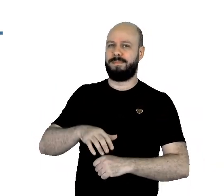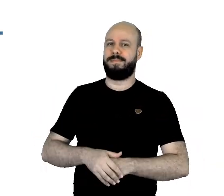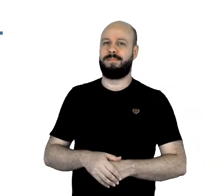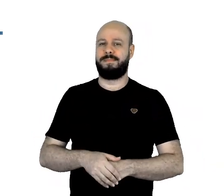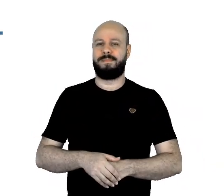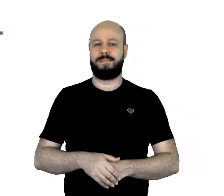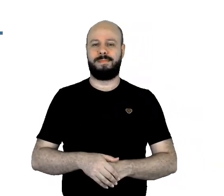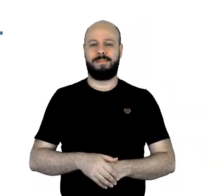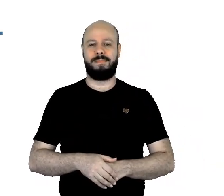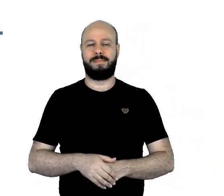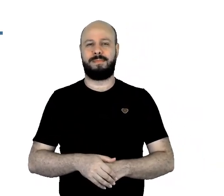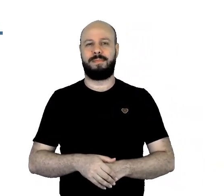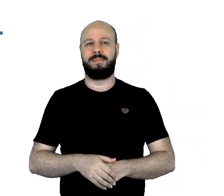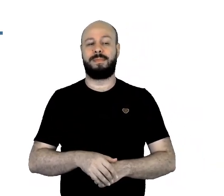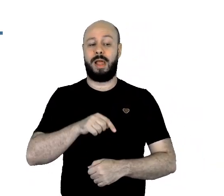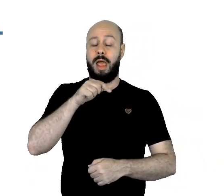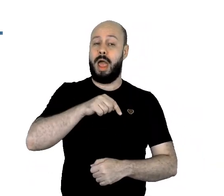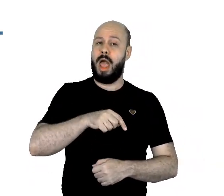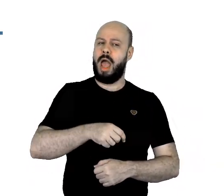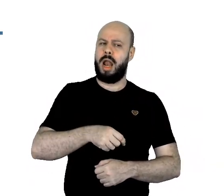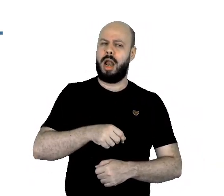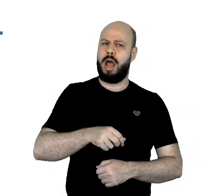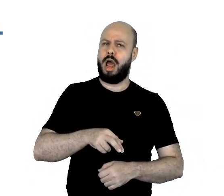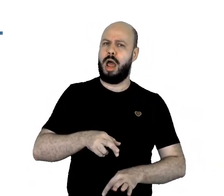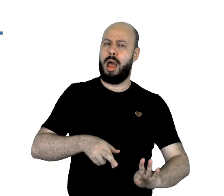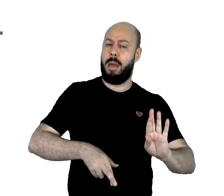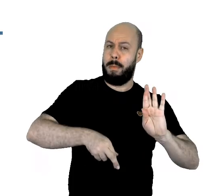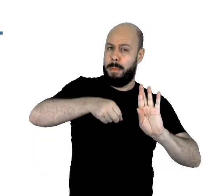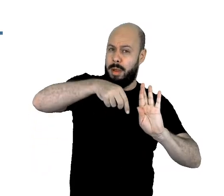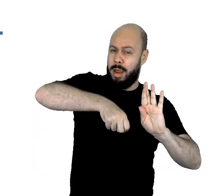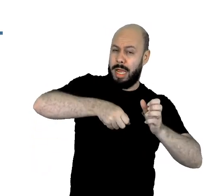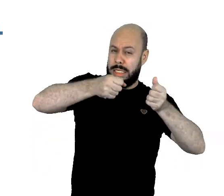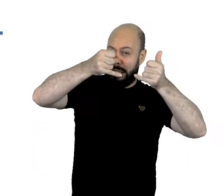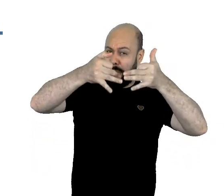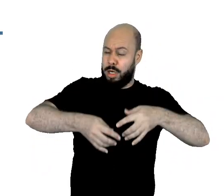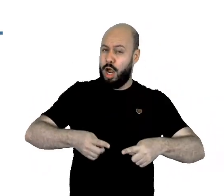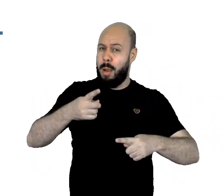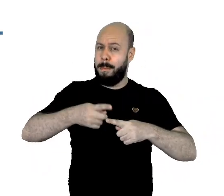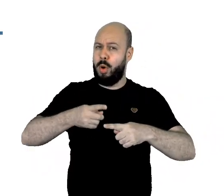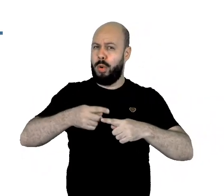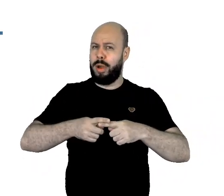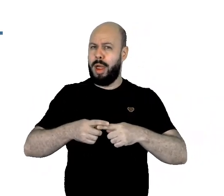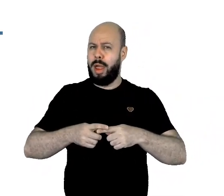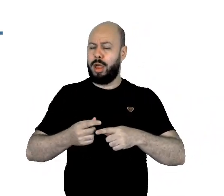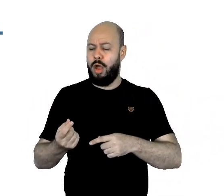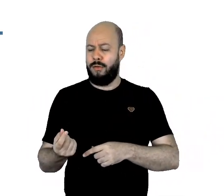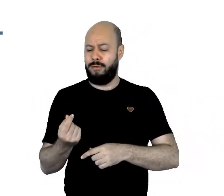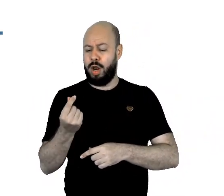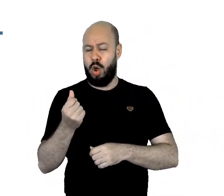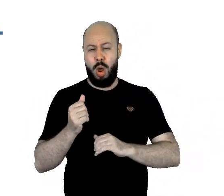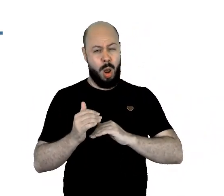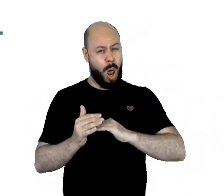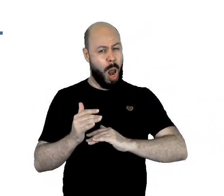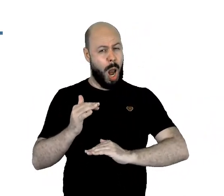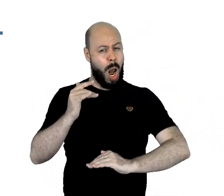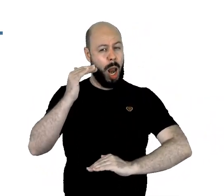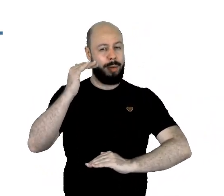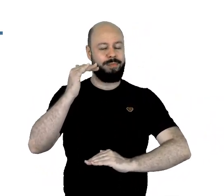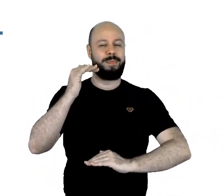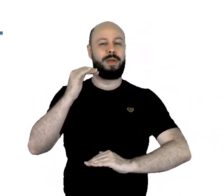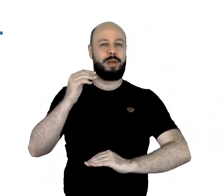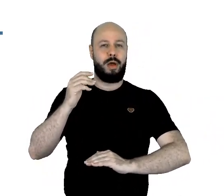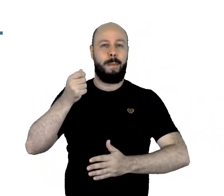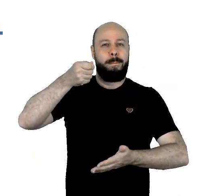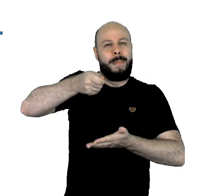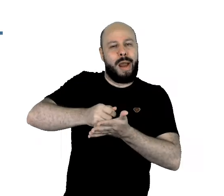Então, ela explica por que houve o aumento nas faturas de água, né?